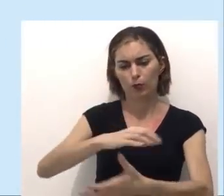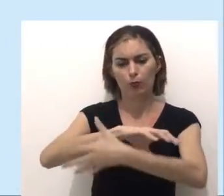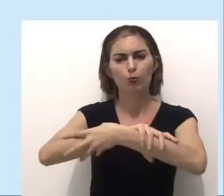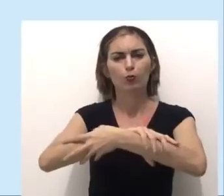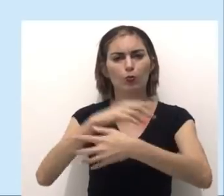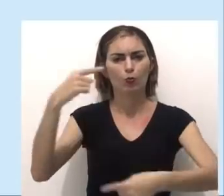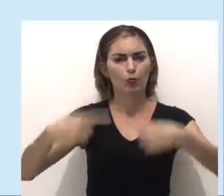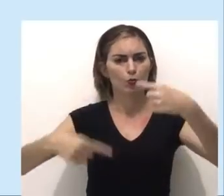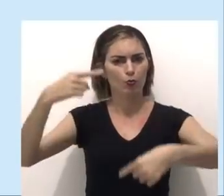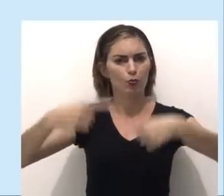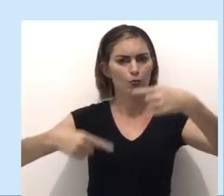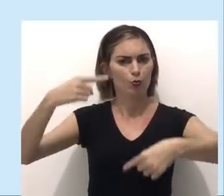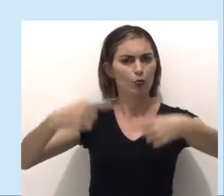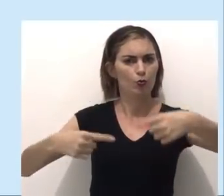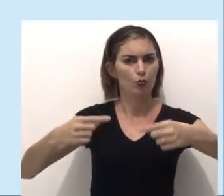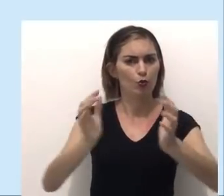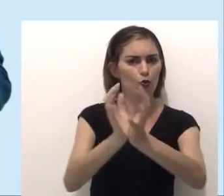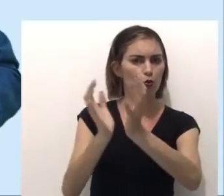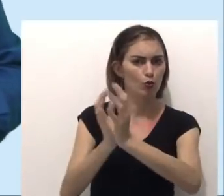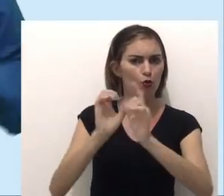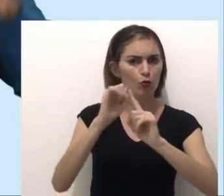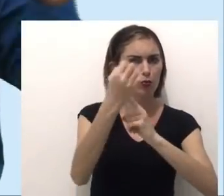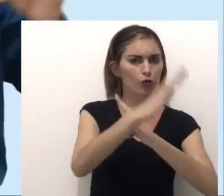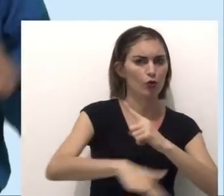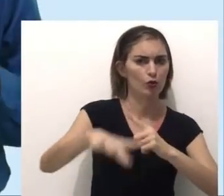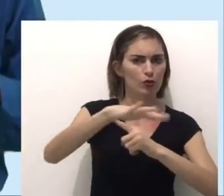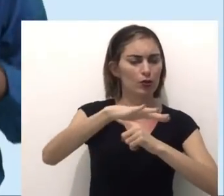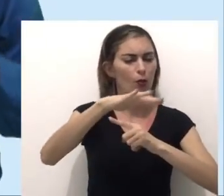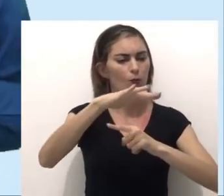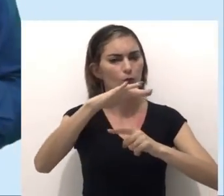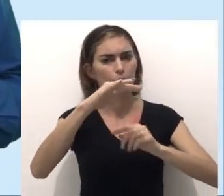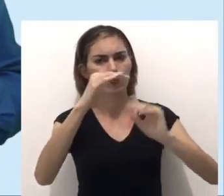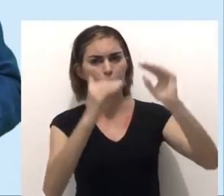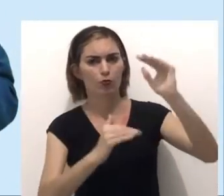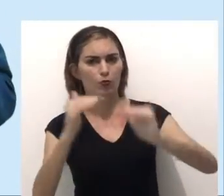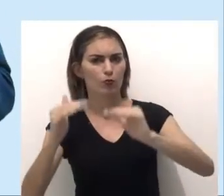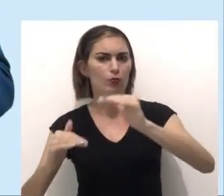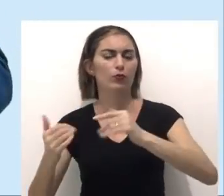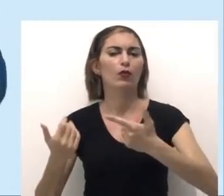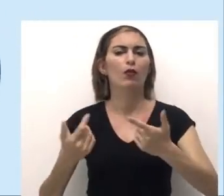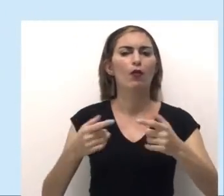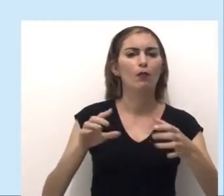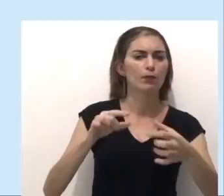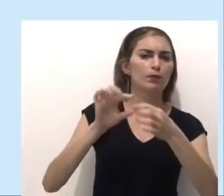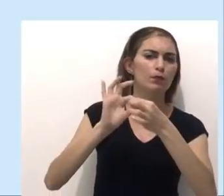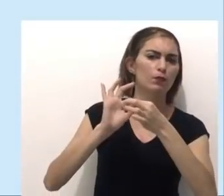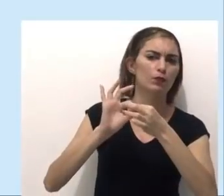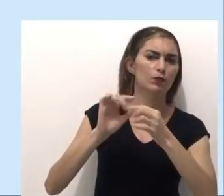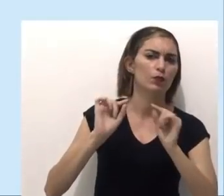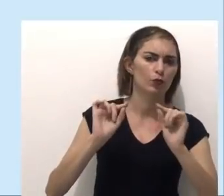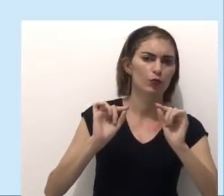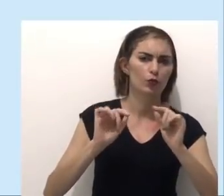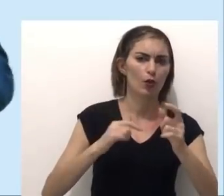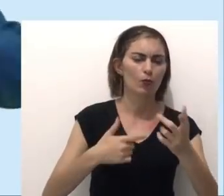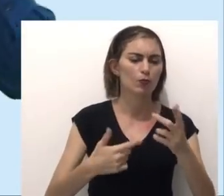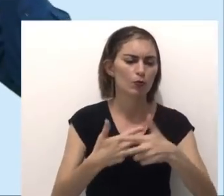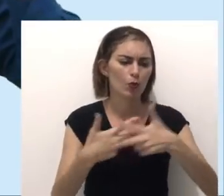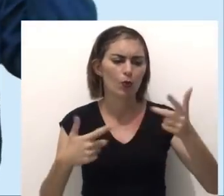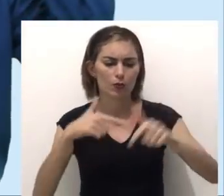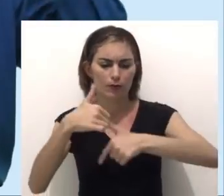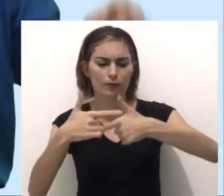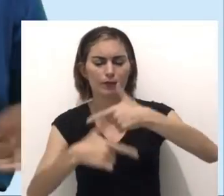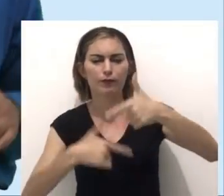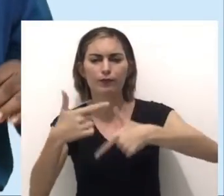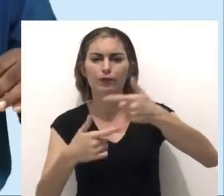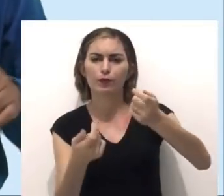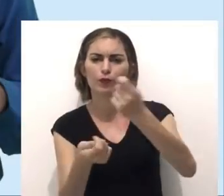garantindo também uma participação política dos grupos sociais emergentes. E ligados ao quê?